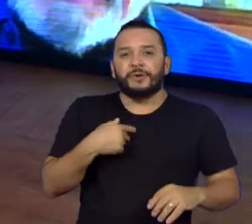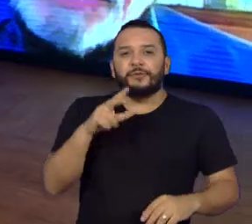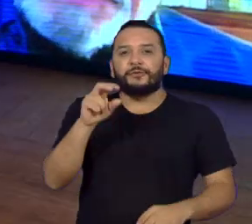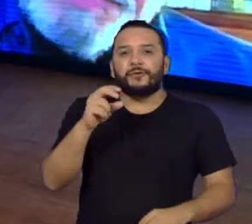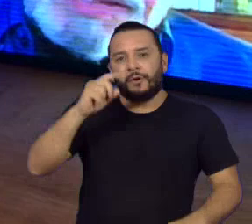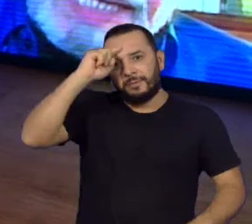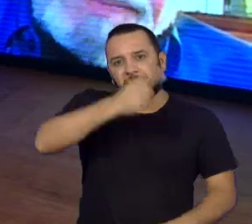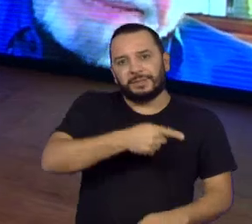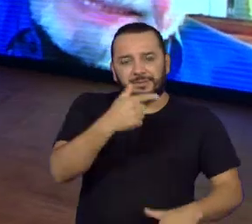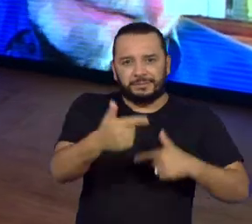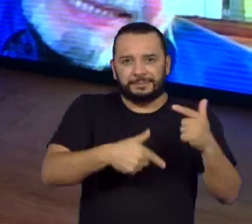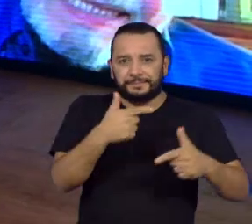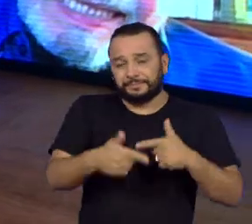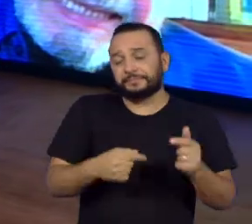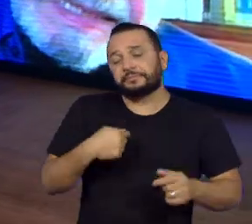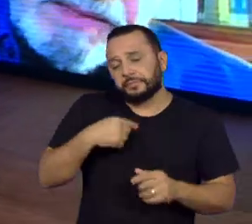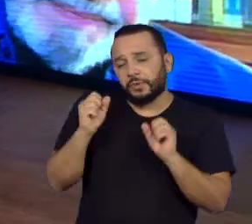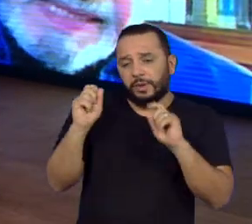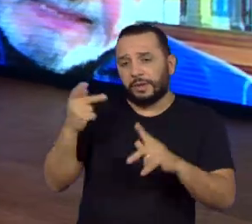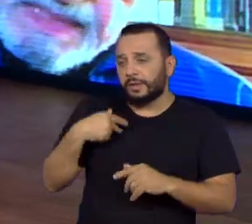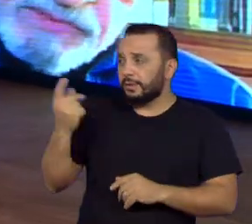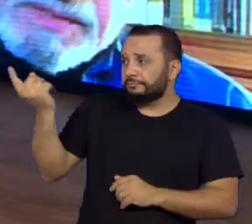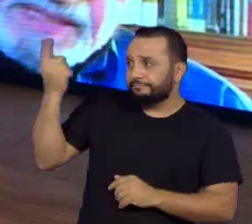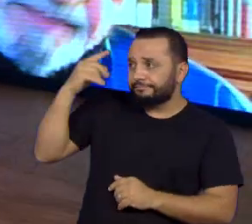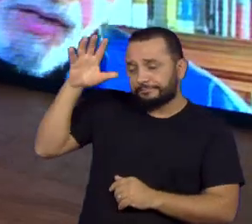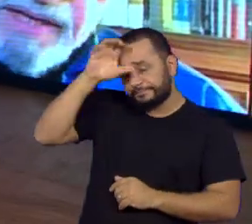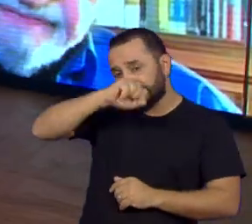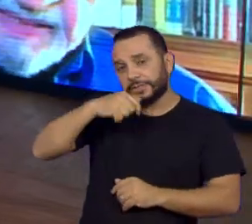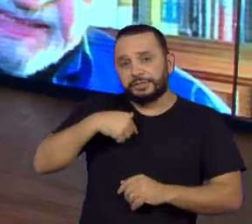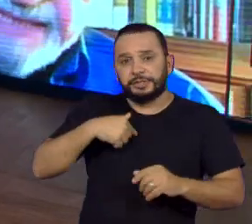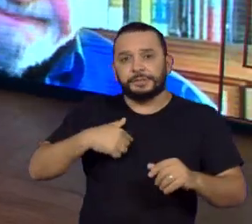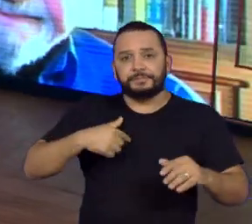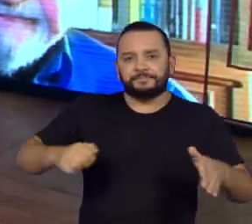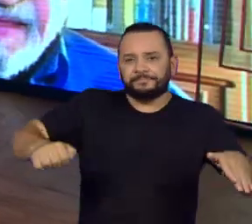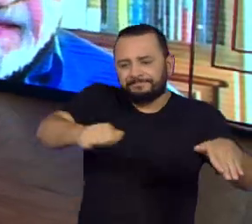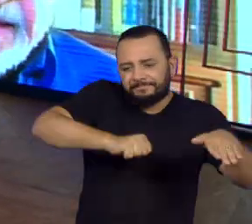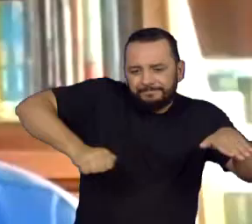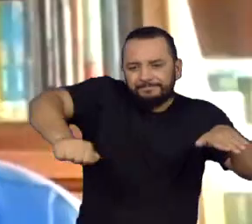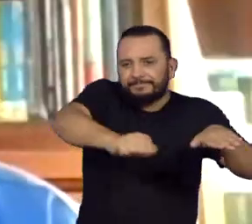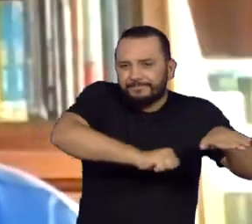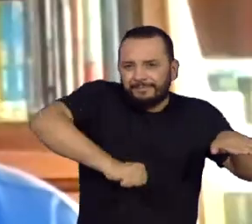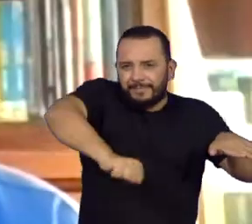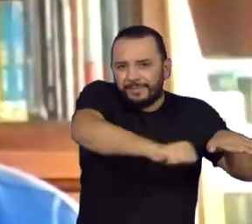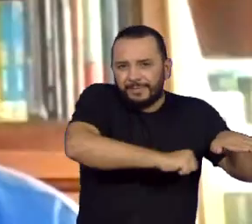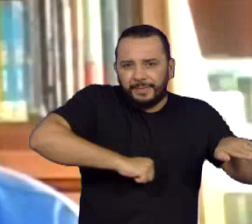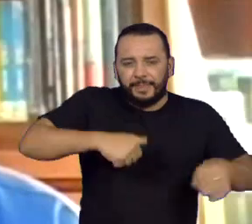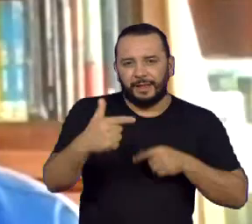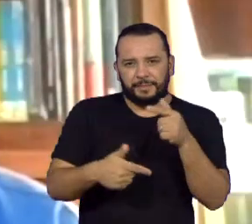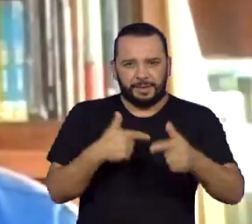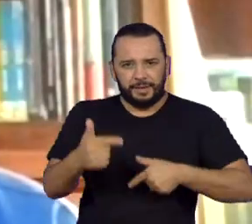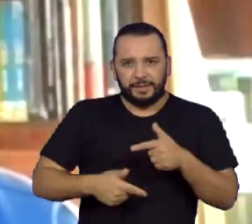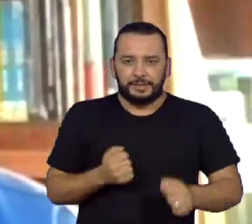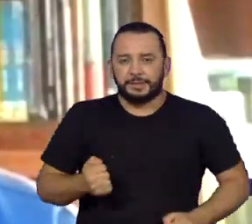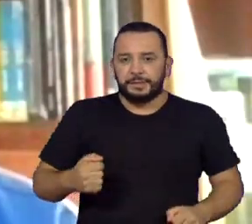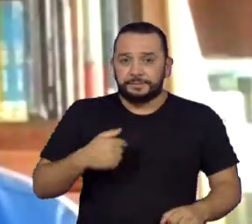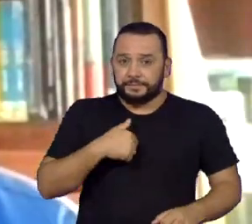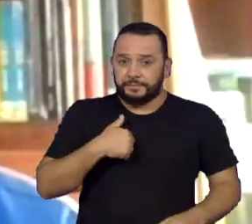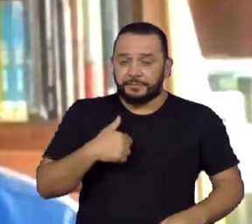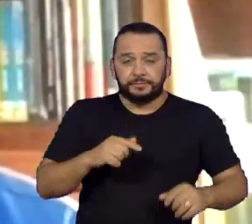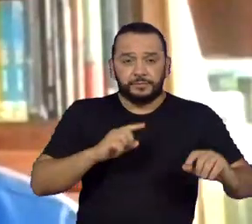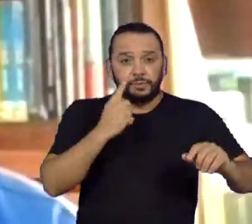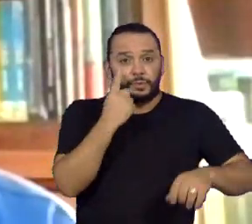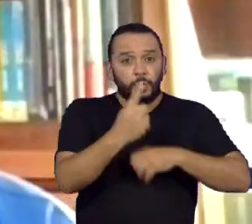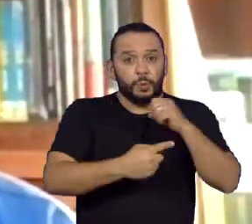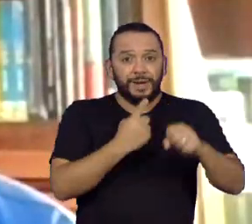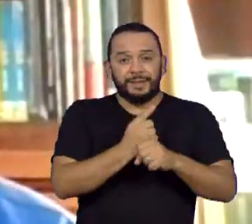meus avós me botaram para trabalhar e eu aprendi a lustrar móveis, né? Então, eu cheguei a São Paulo um